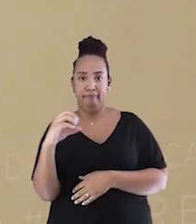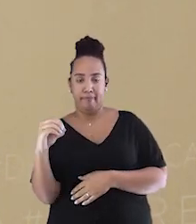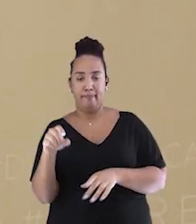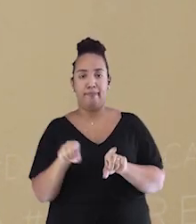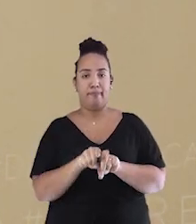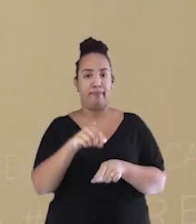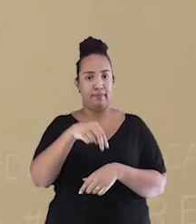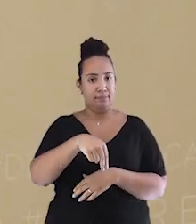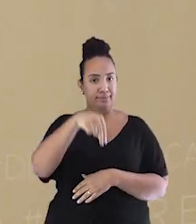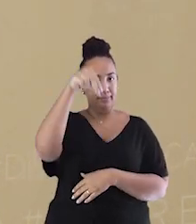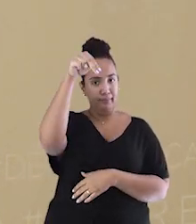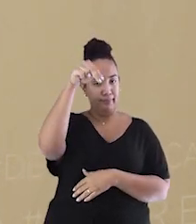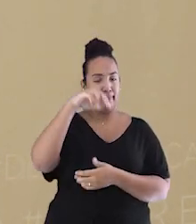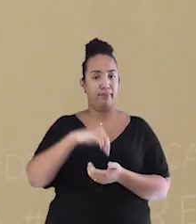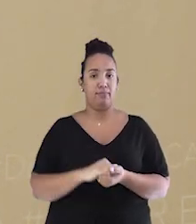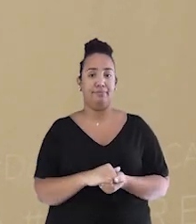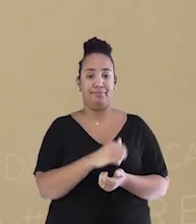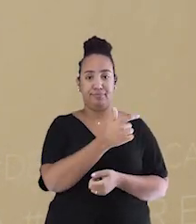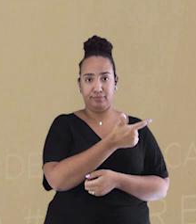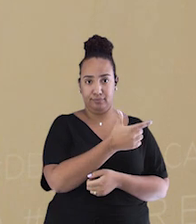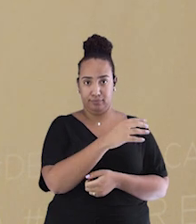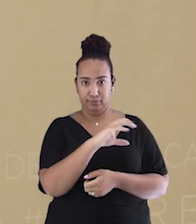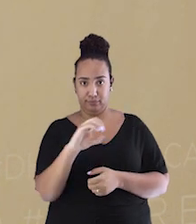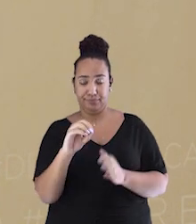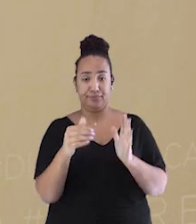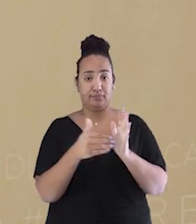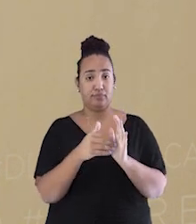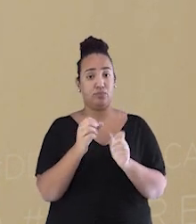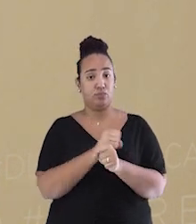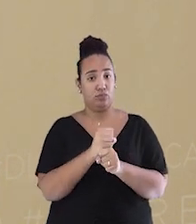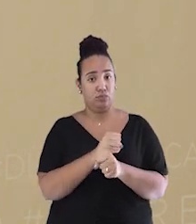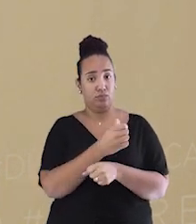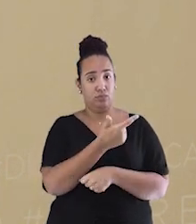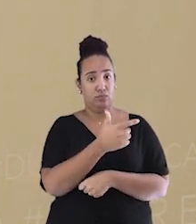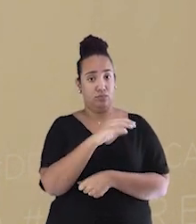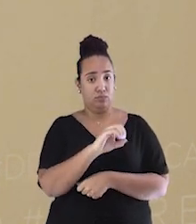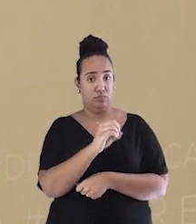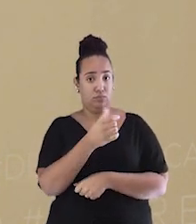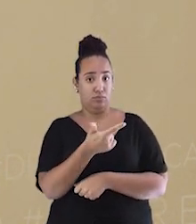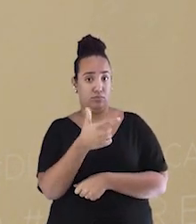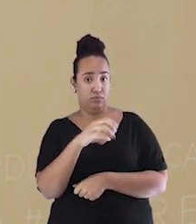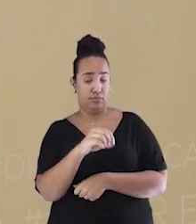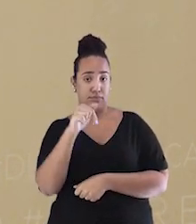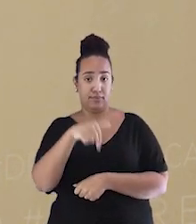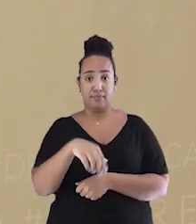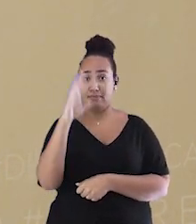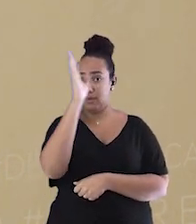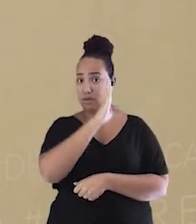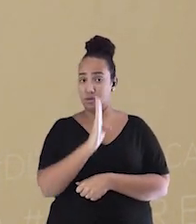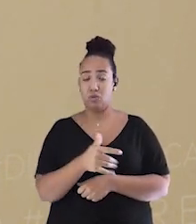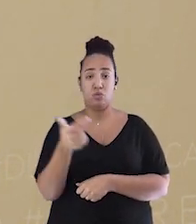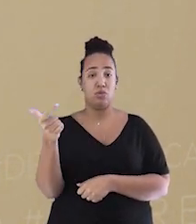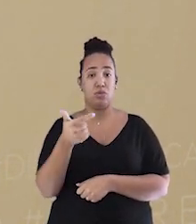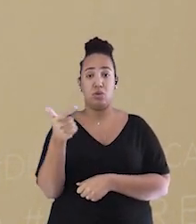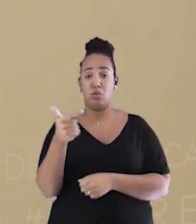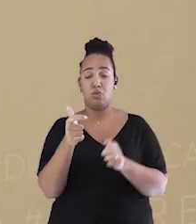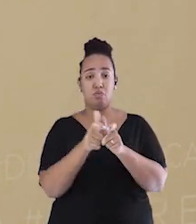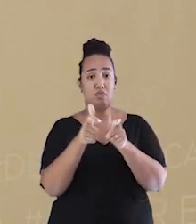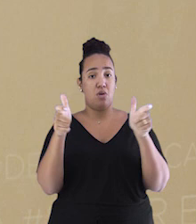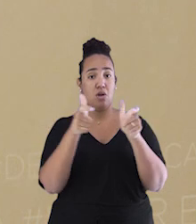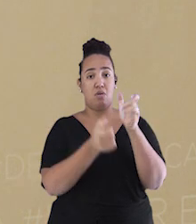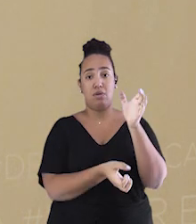regiões centro-oeste e norte. De 2000 a 2020, o país foi o segundo